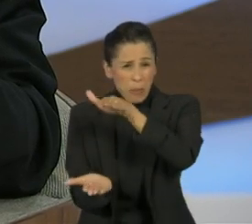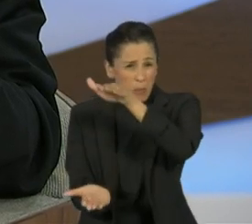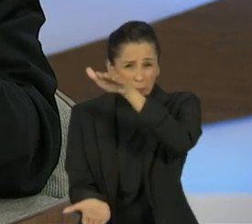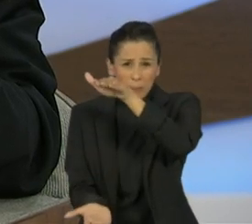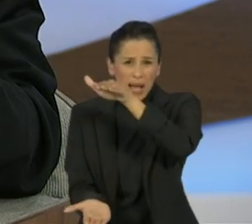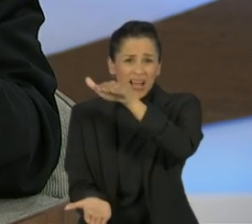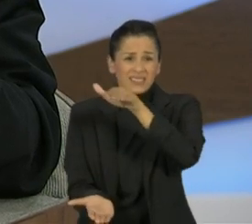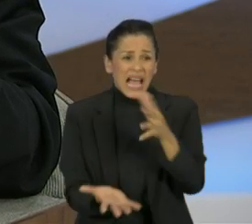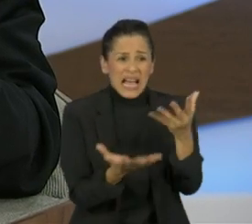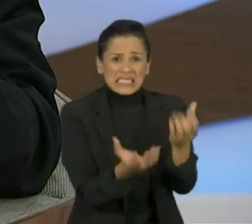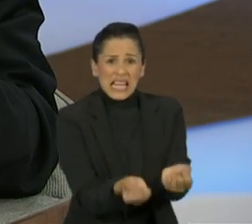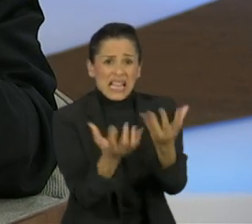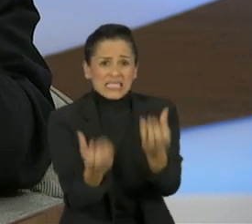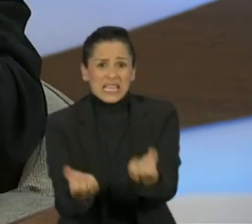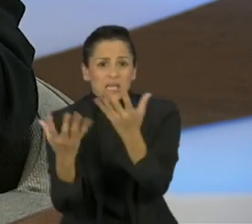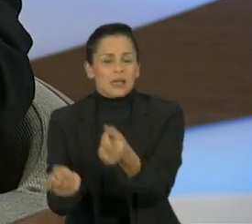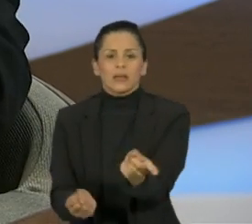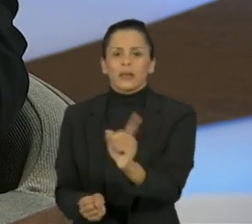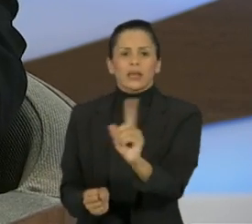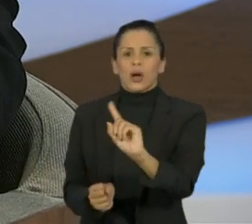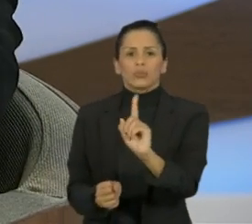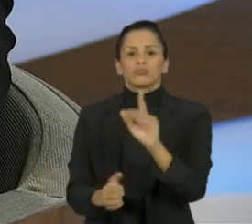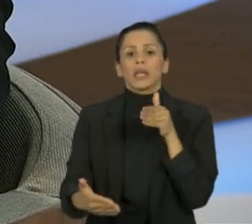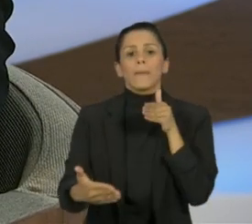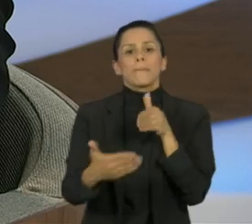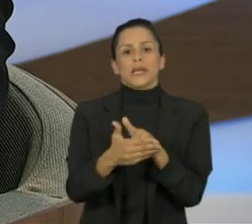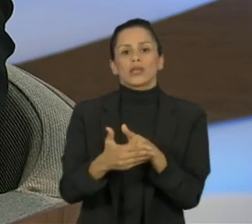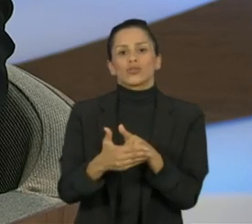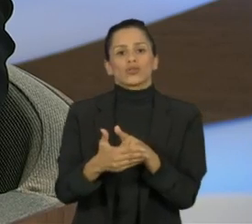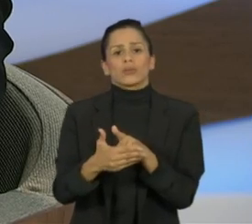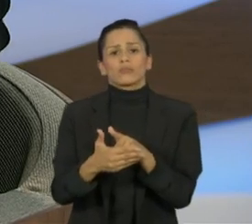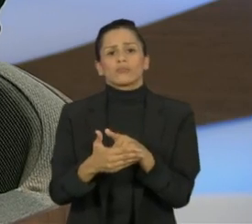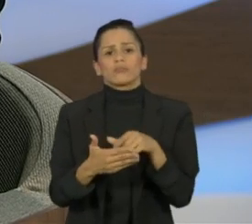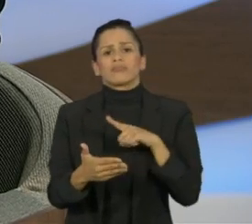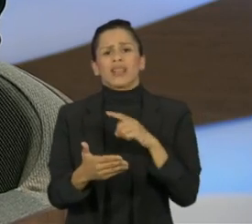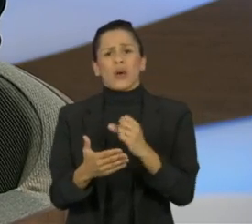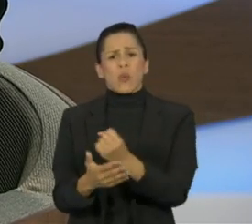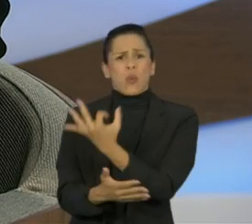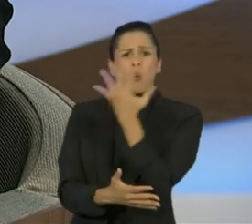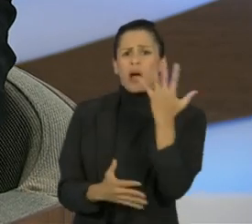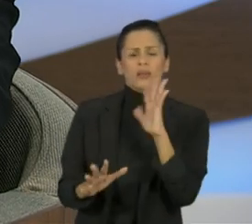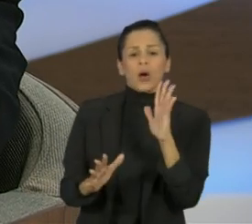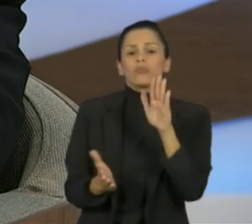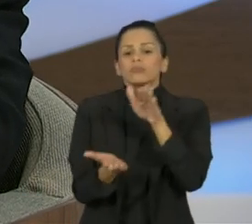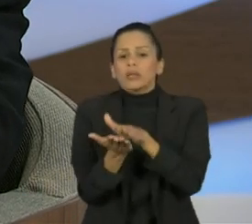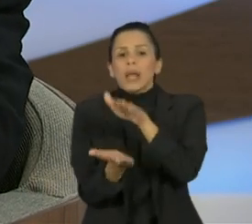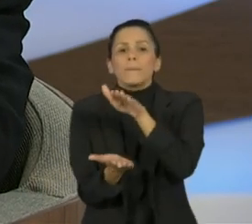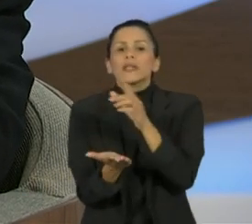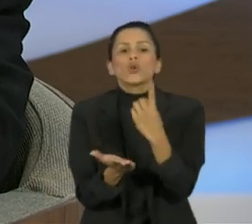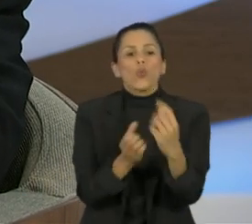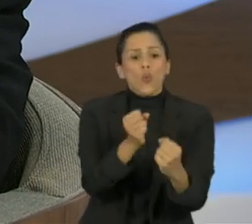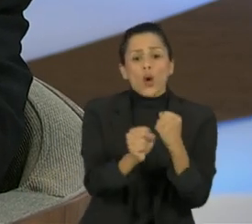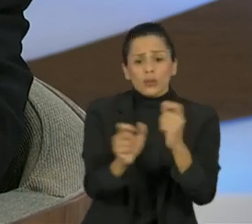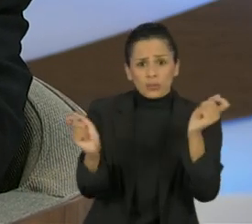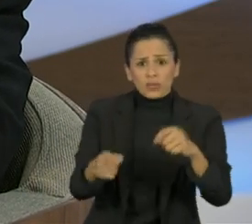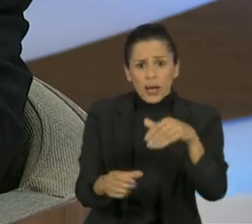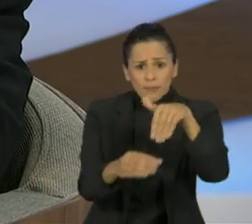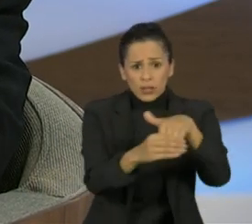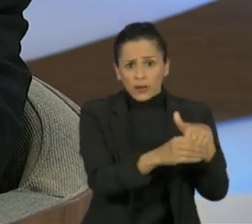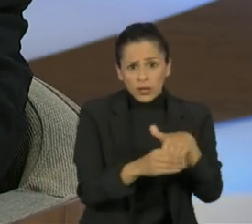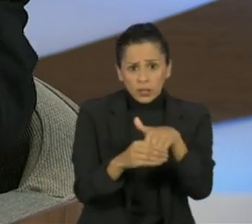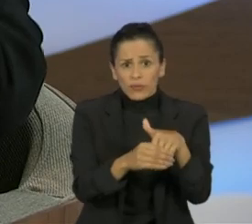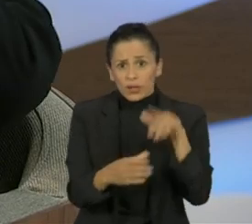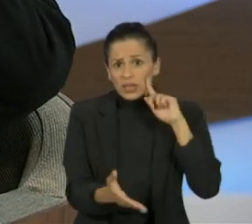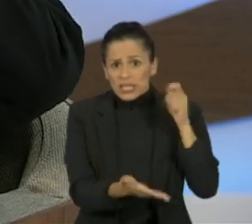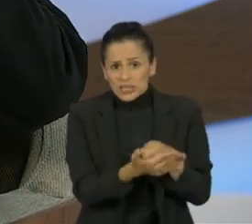admitir mais do que possa julgar em um ano porque quando a gente admite o recurso extraordinário mediante reflexão geral você suspende todas